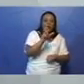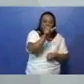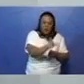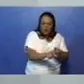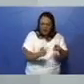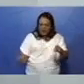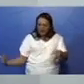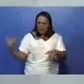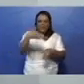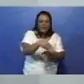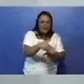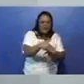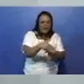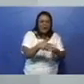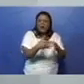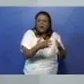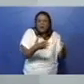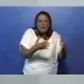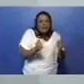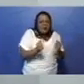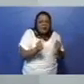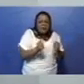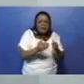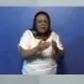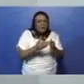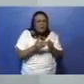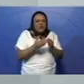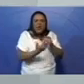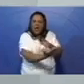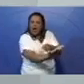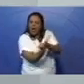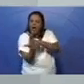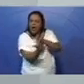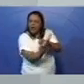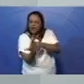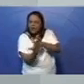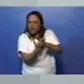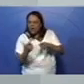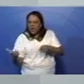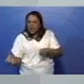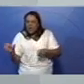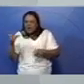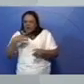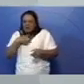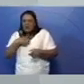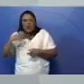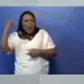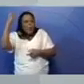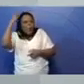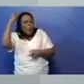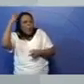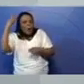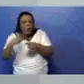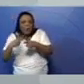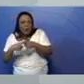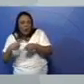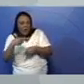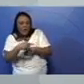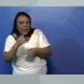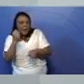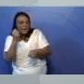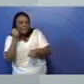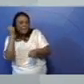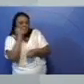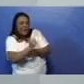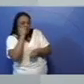conseguir se redimir, resgatar um pouquinho essa culpa que ele tinha de ter feito isso com a família, ele deveria servir ao seu primo,